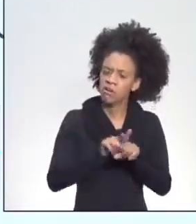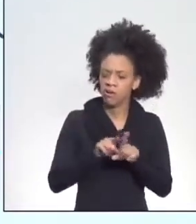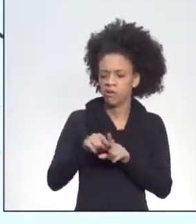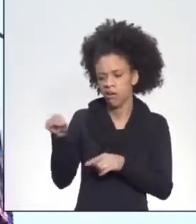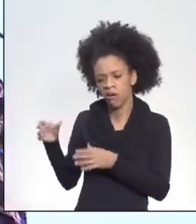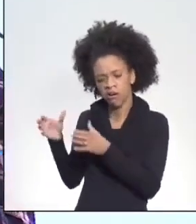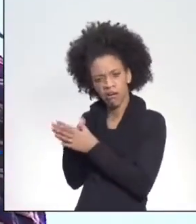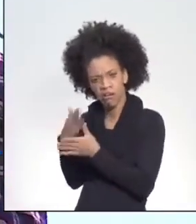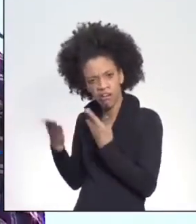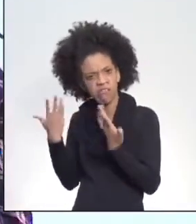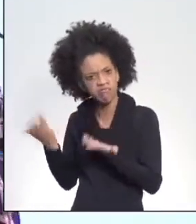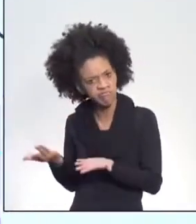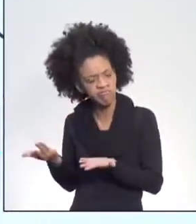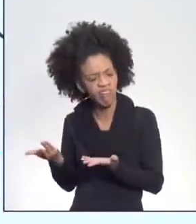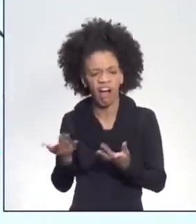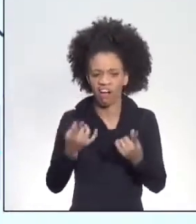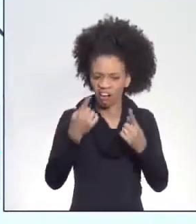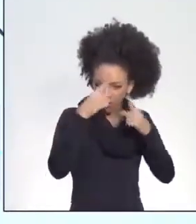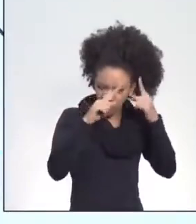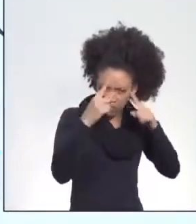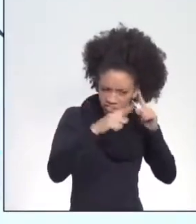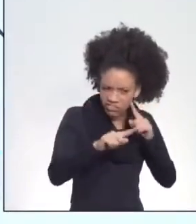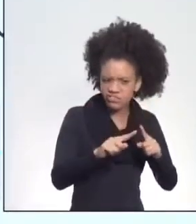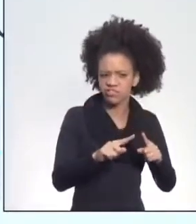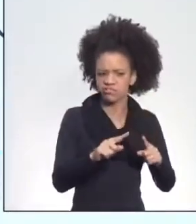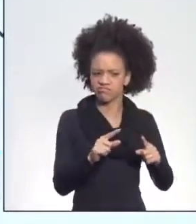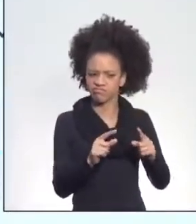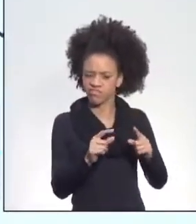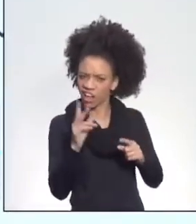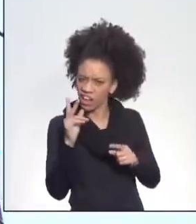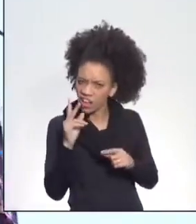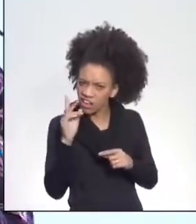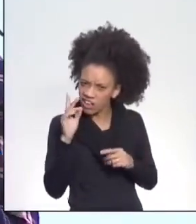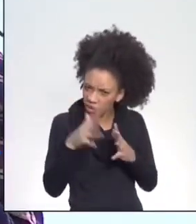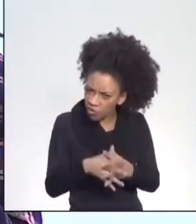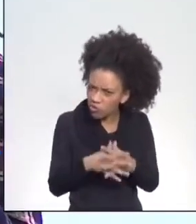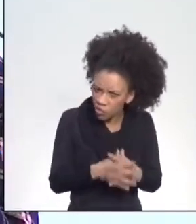mas, né, aquela dúvida mais pontual, que não deu tempo da gente tirar aqui, dá